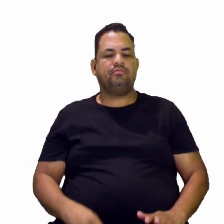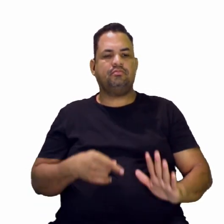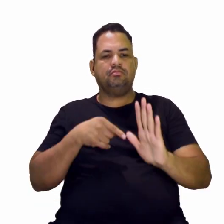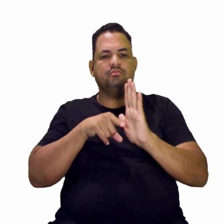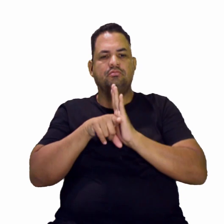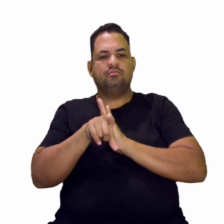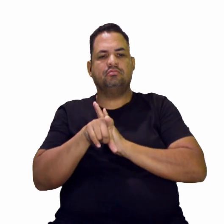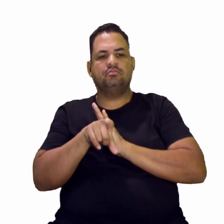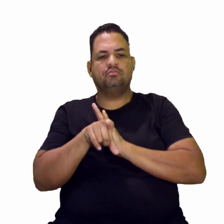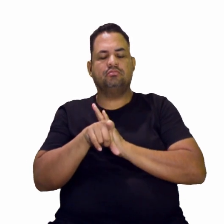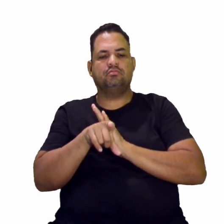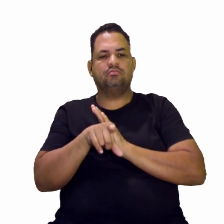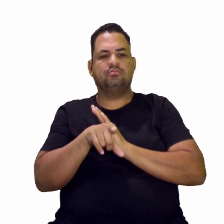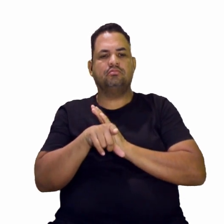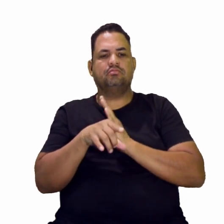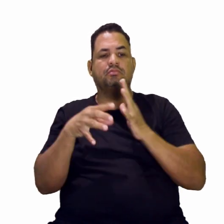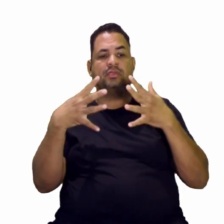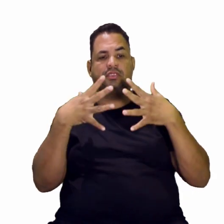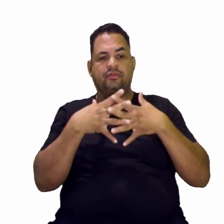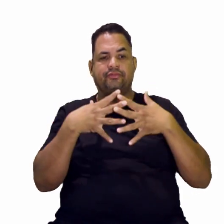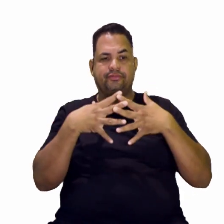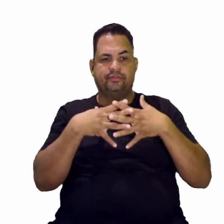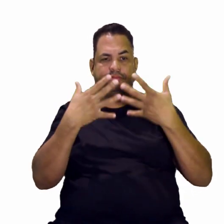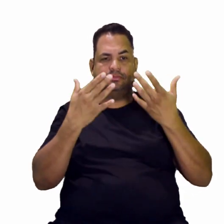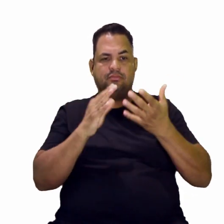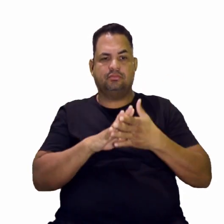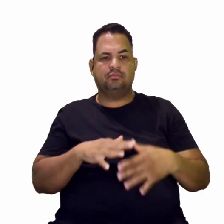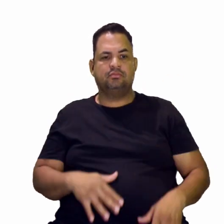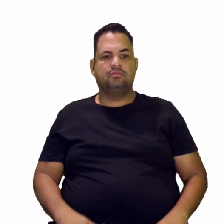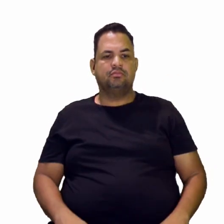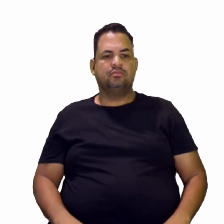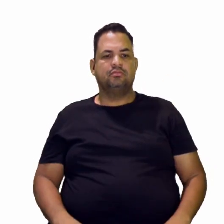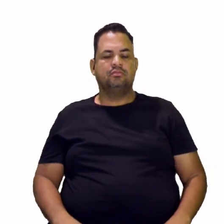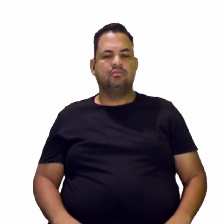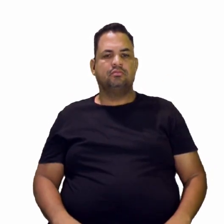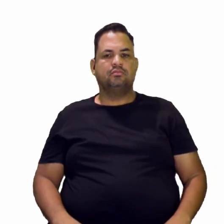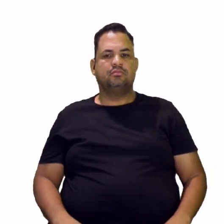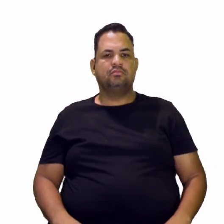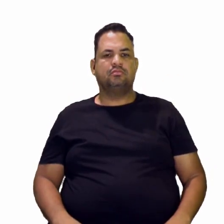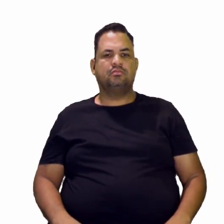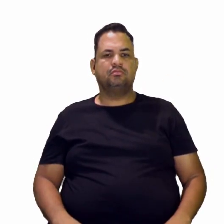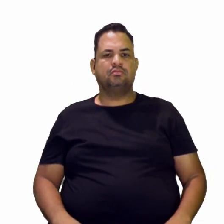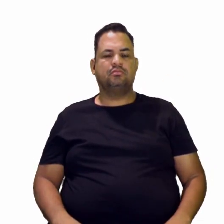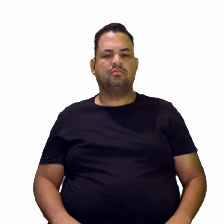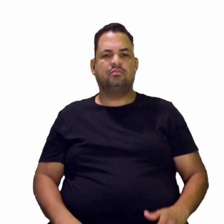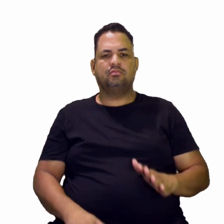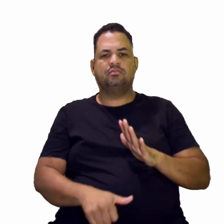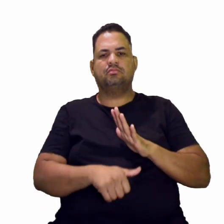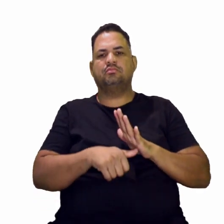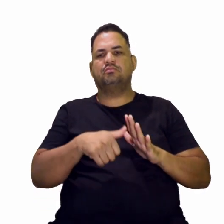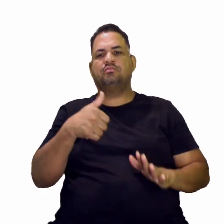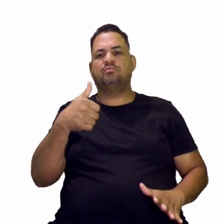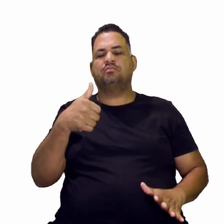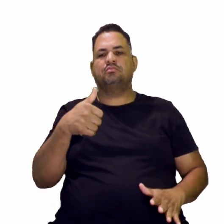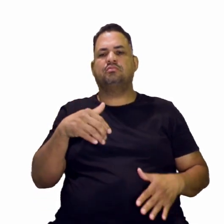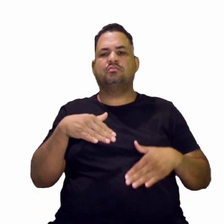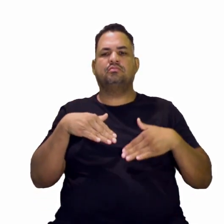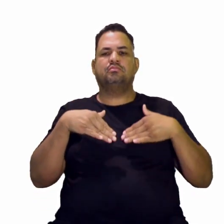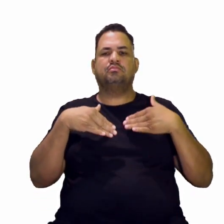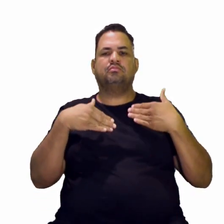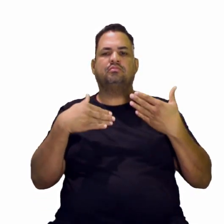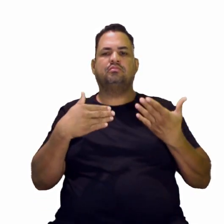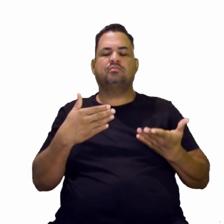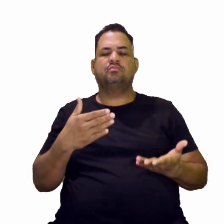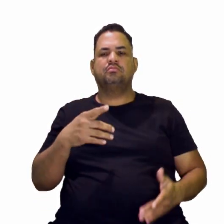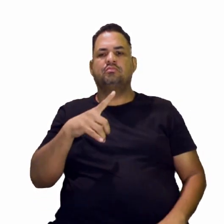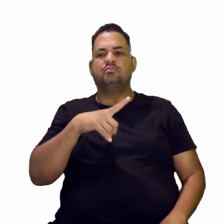aqui ela pode ser confundida, essa resposta, tá? Mas vamos lá. Primeiro, quando a gente